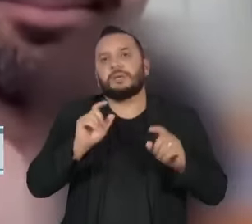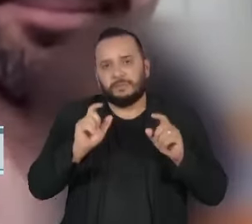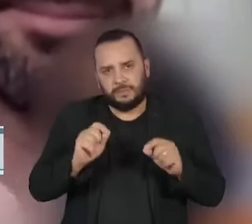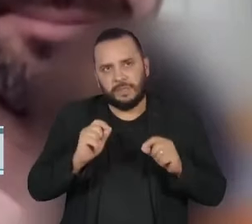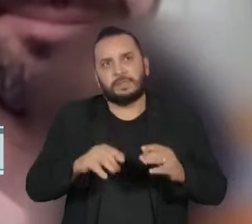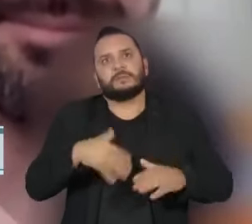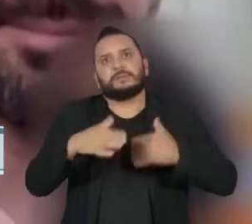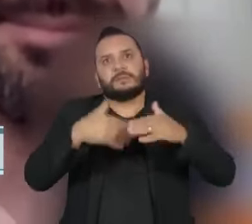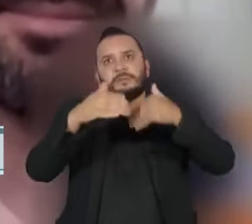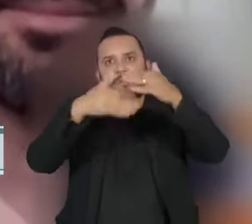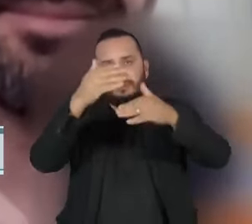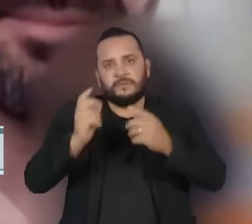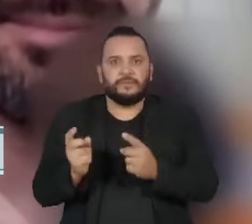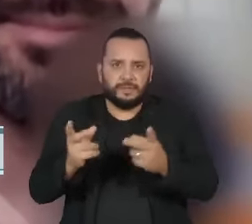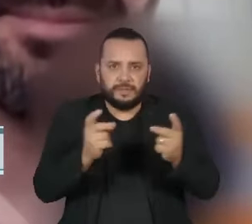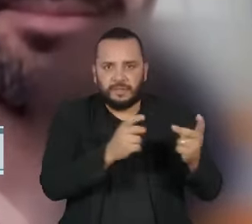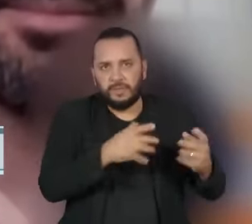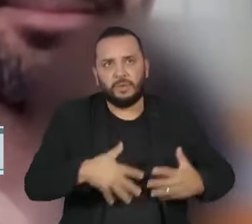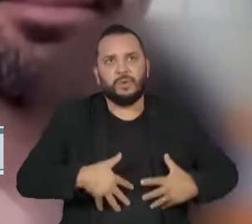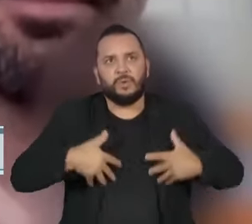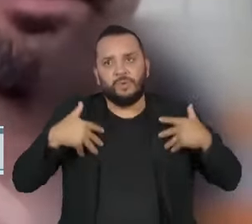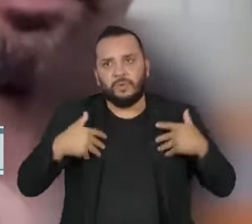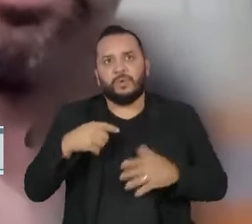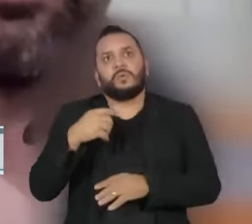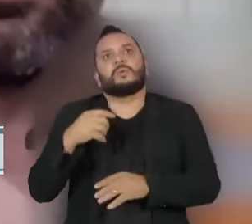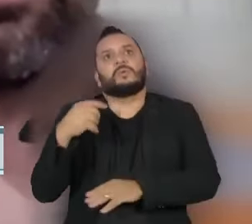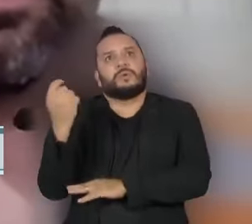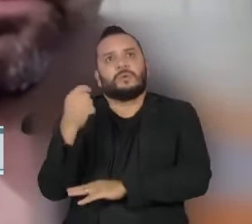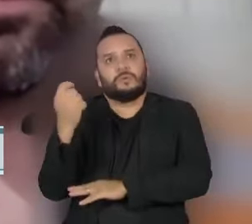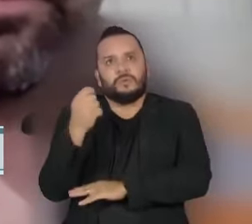emprestando orgulho do Povo Gaúcho pro Brasil inteiro